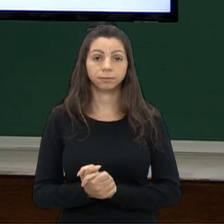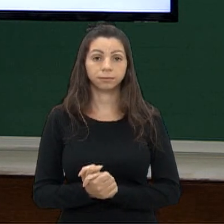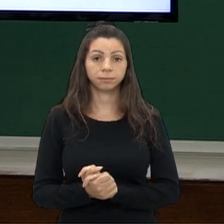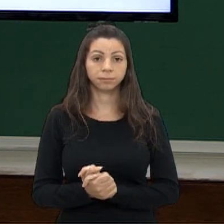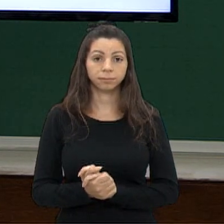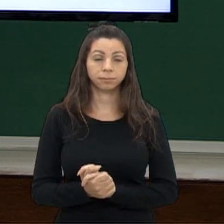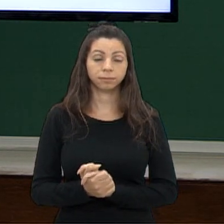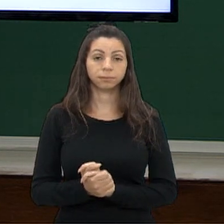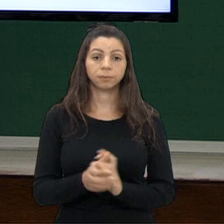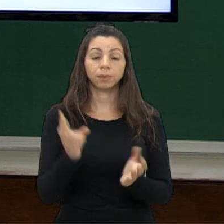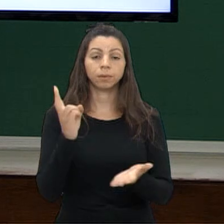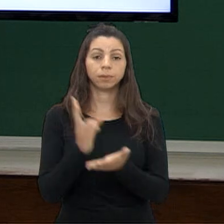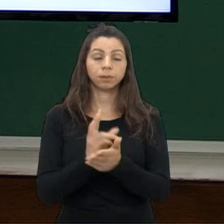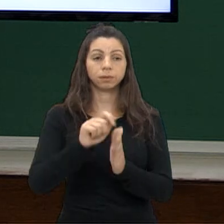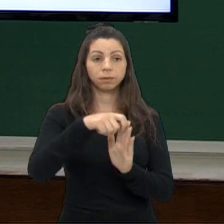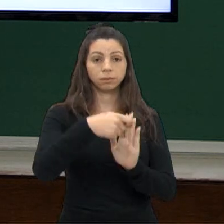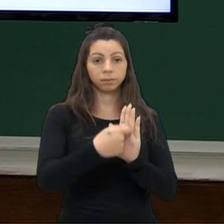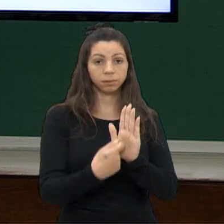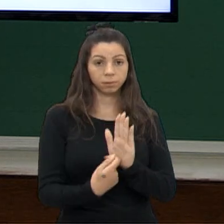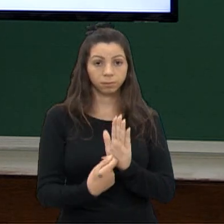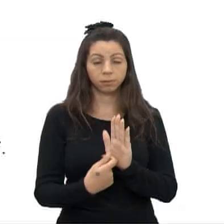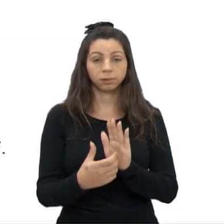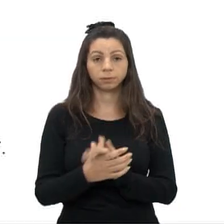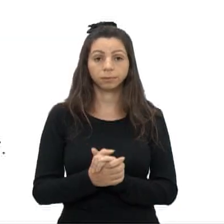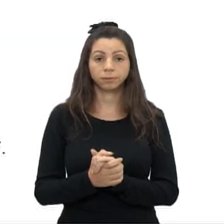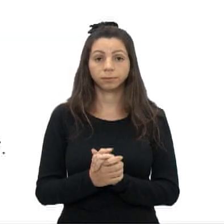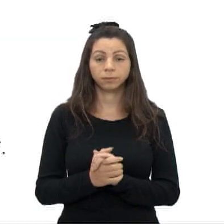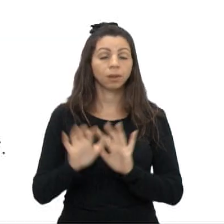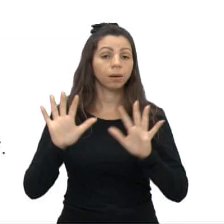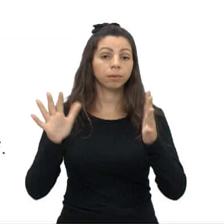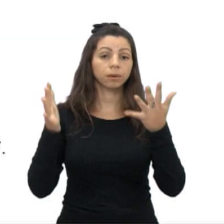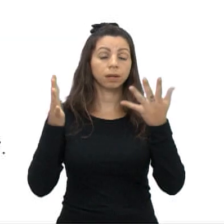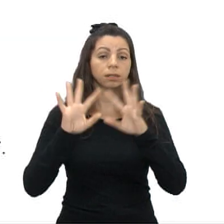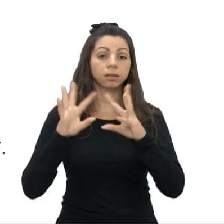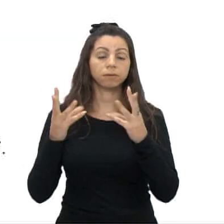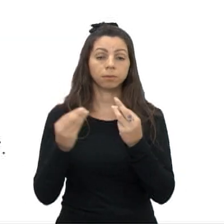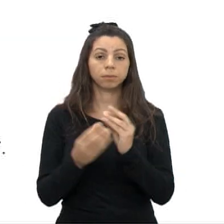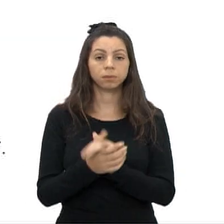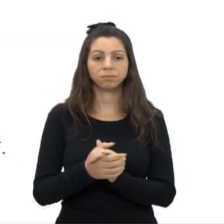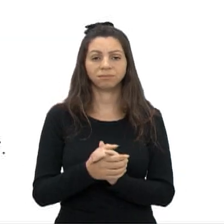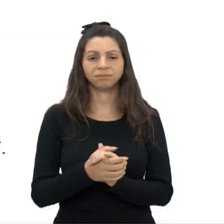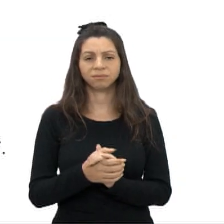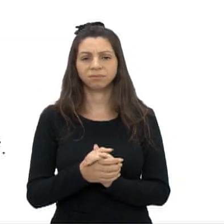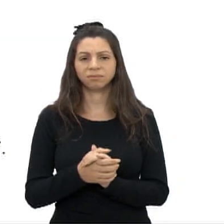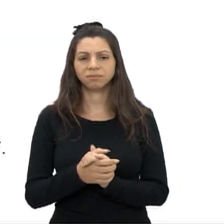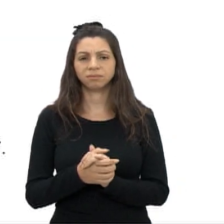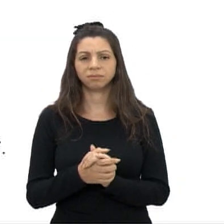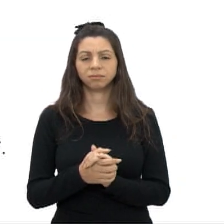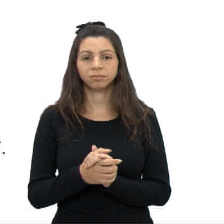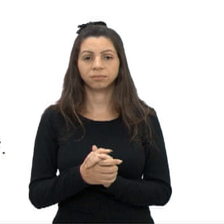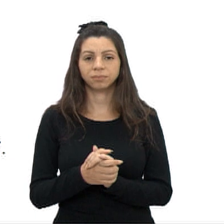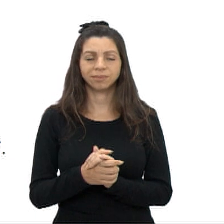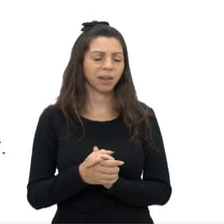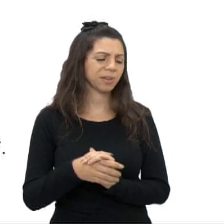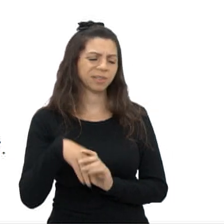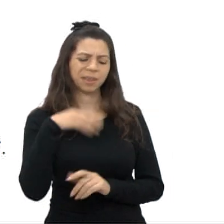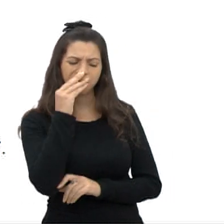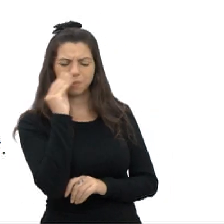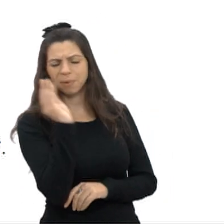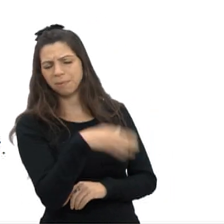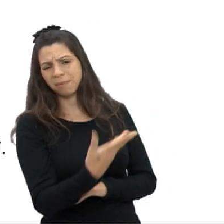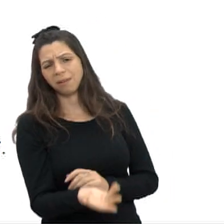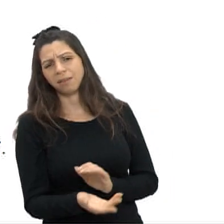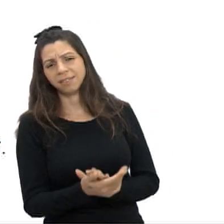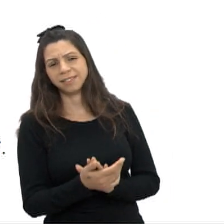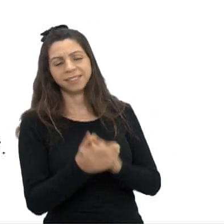Sequência no texto, vamos ver aí o que acontece com essa família ainda. Que bobagem! Ela sorriu meiga. A